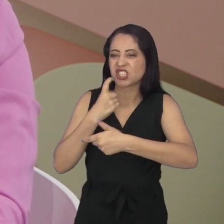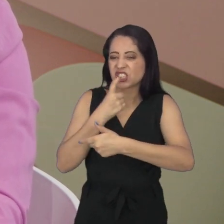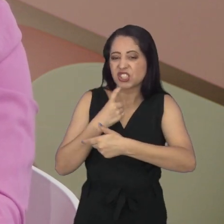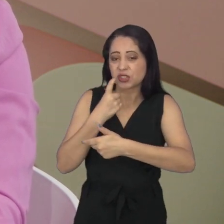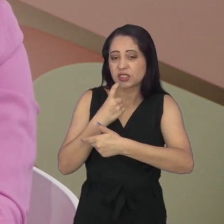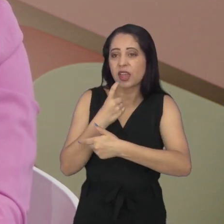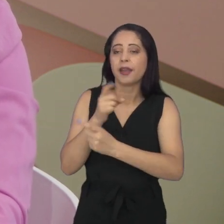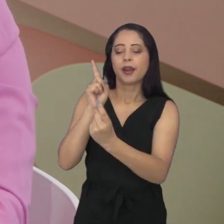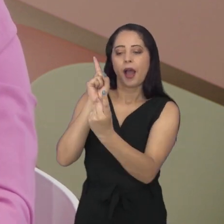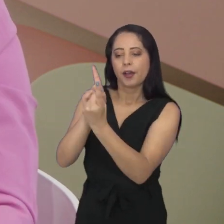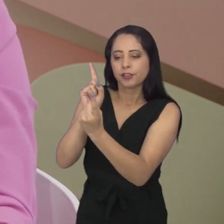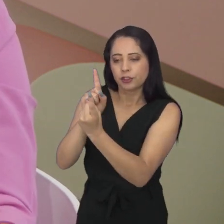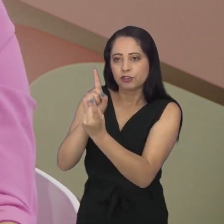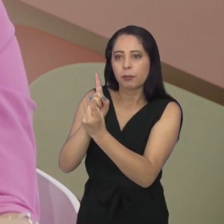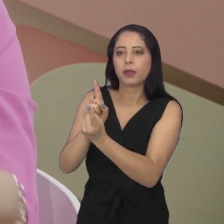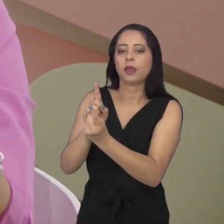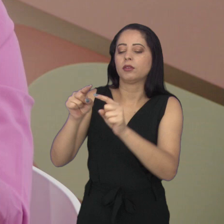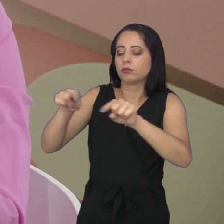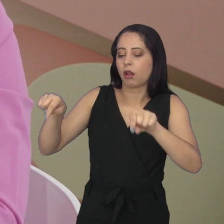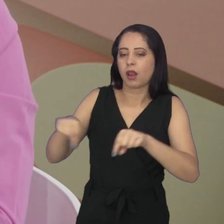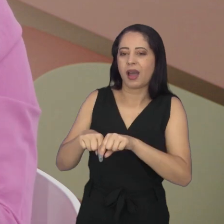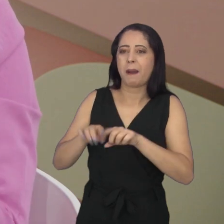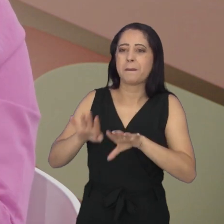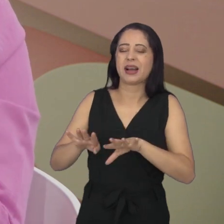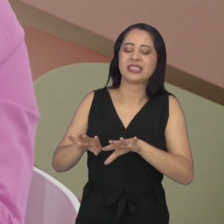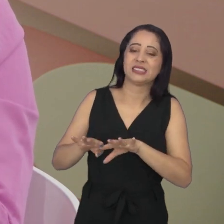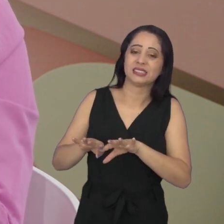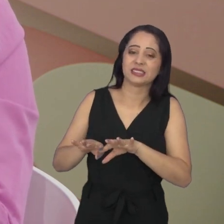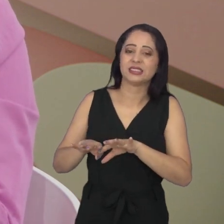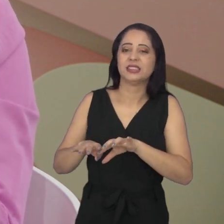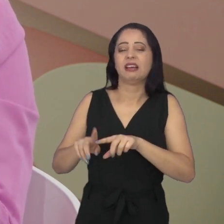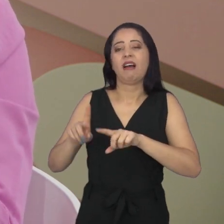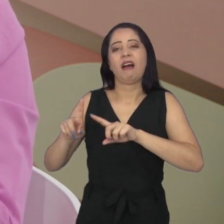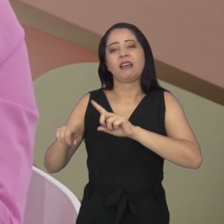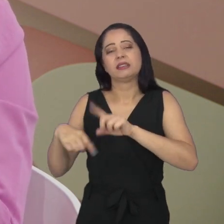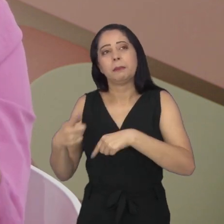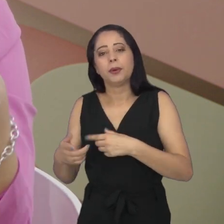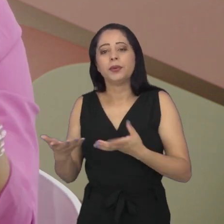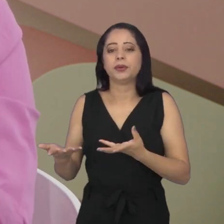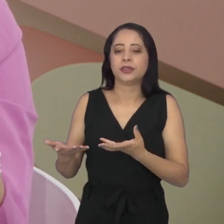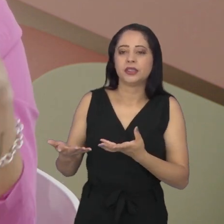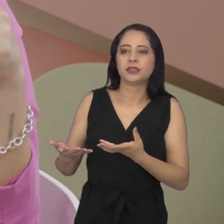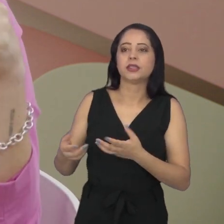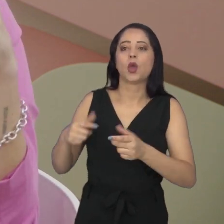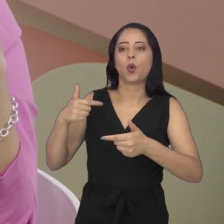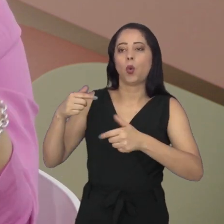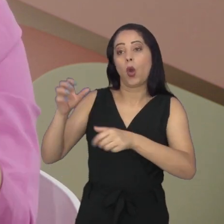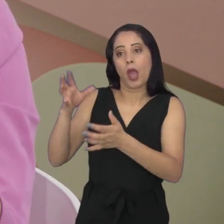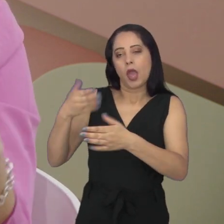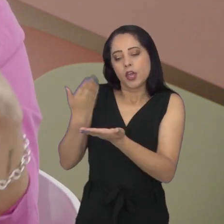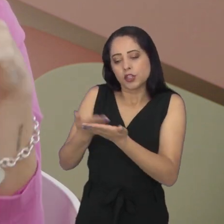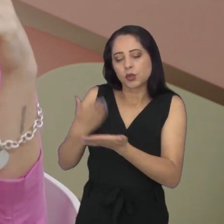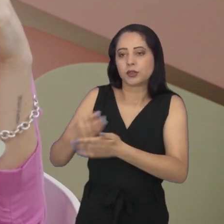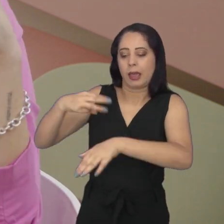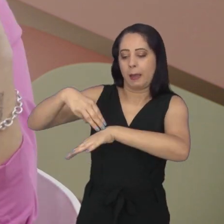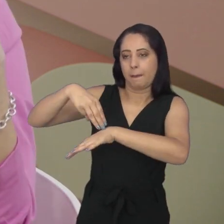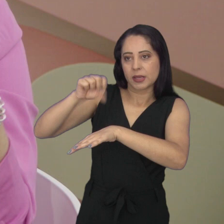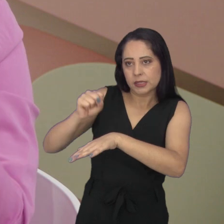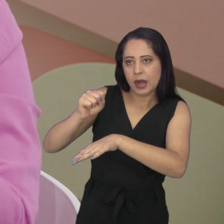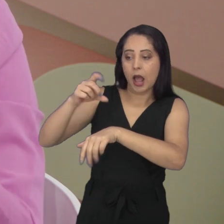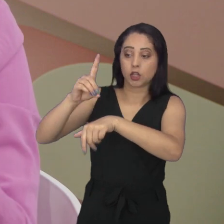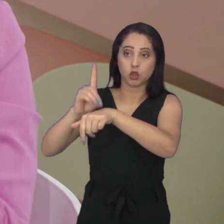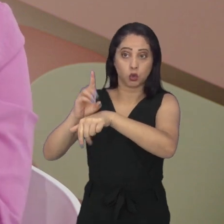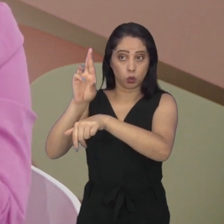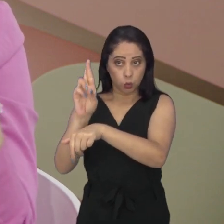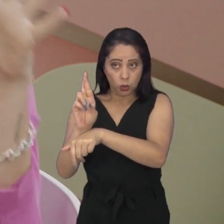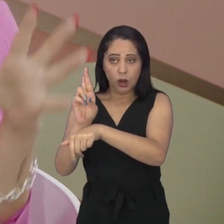em consultório. Saí do consultório, fiz mestrado, fiz doutorado, fiz